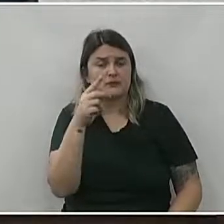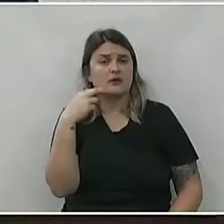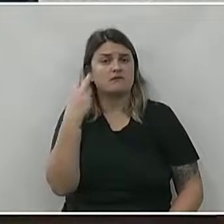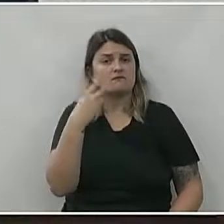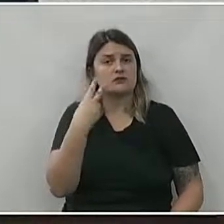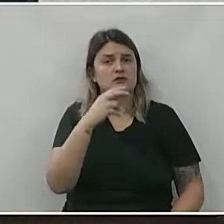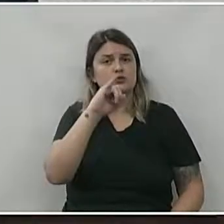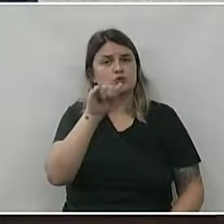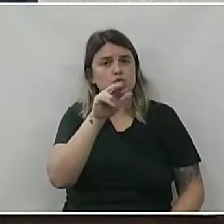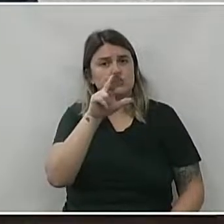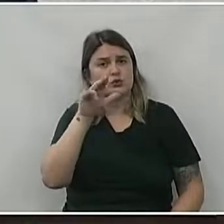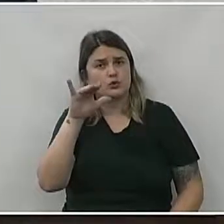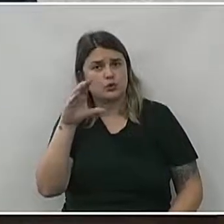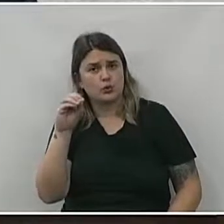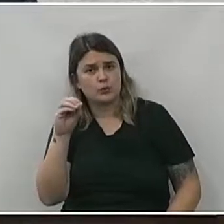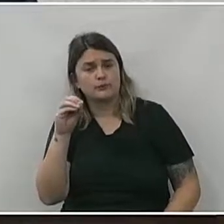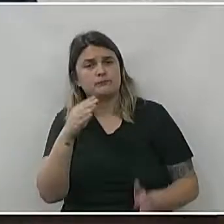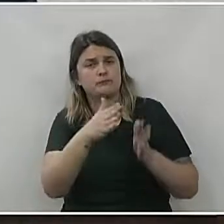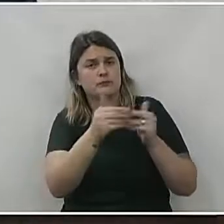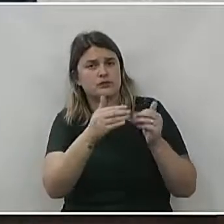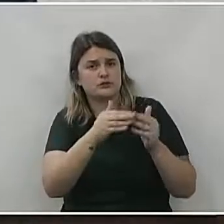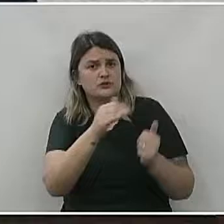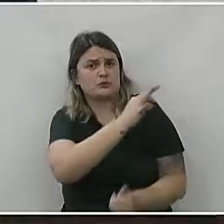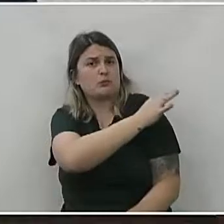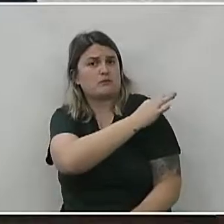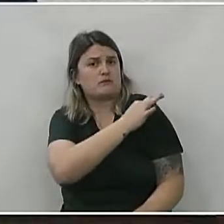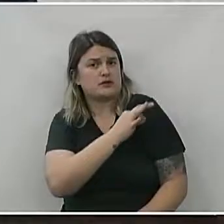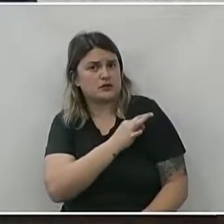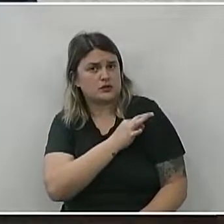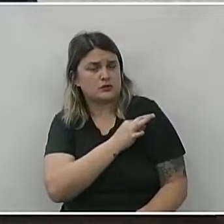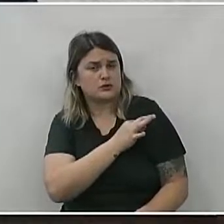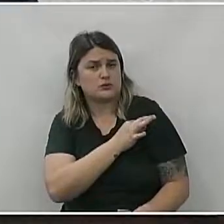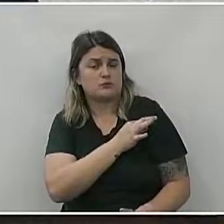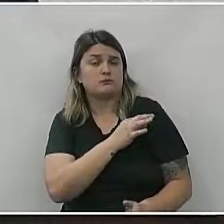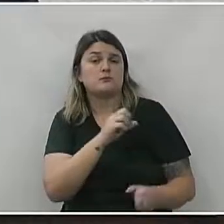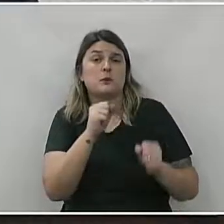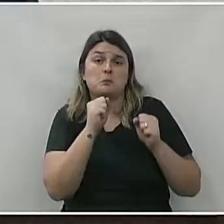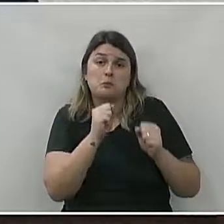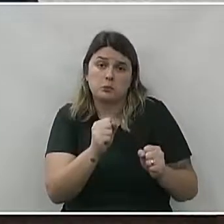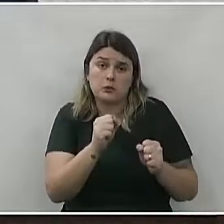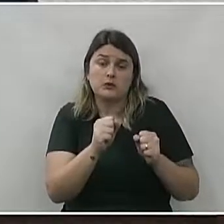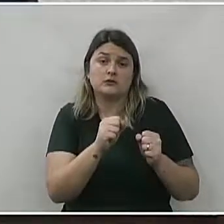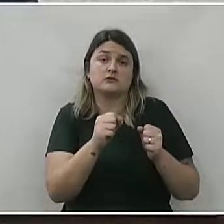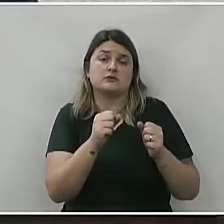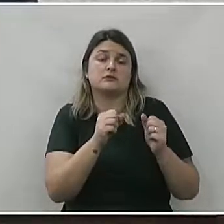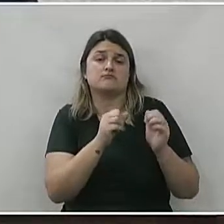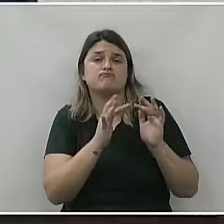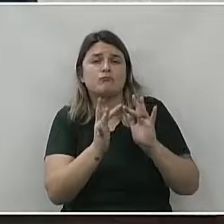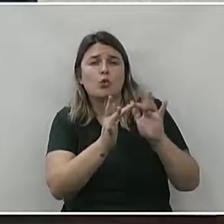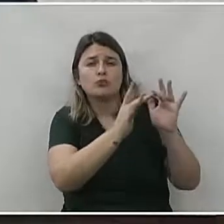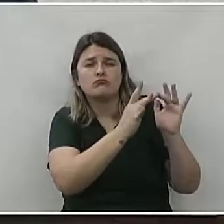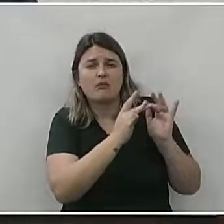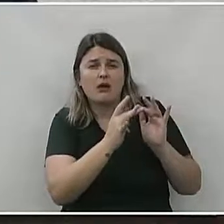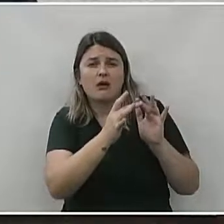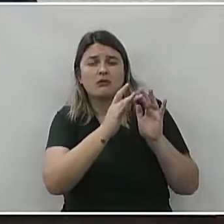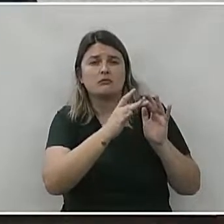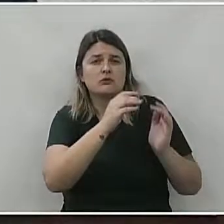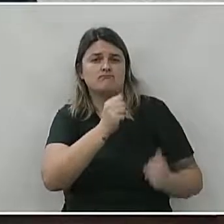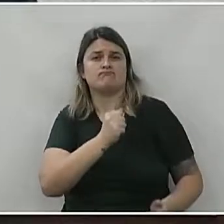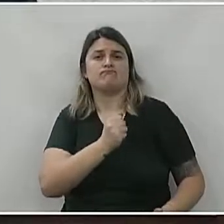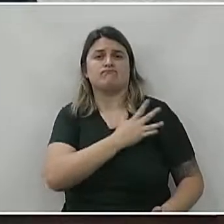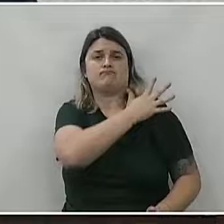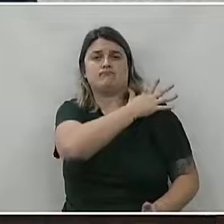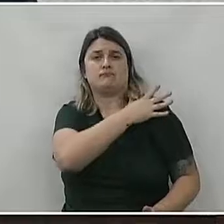do vereador Júlio Adilson Pires, ao chefe do Poder Executivo, possa entrar em contato com o comandante